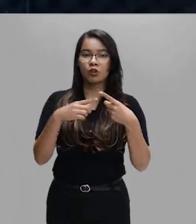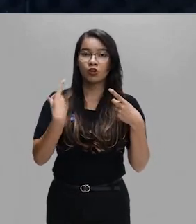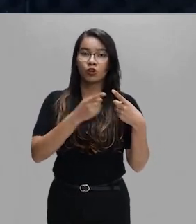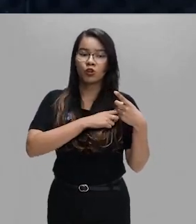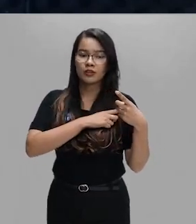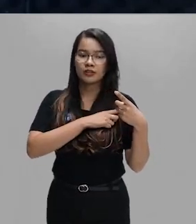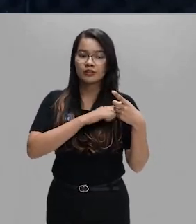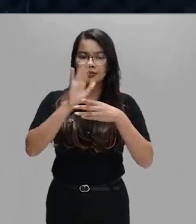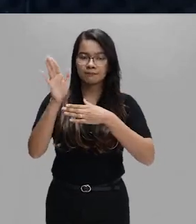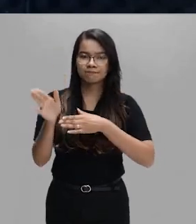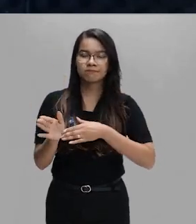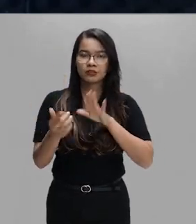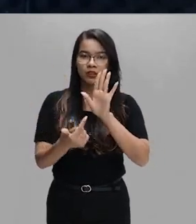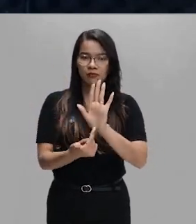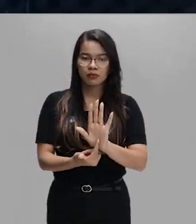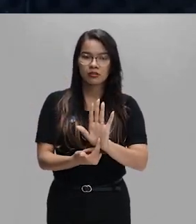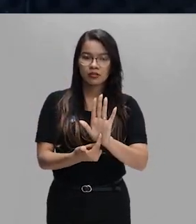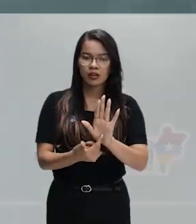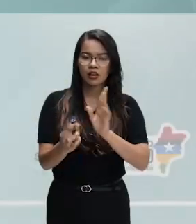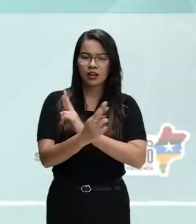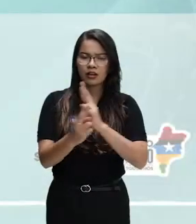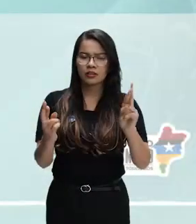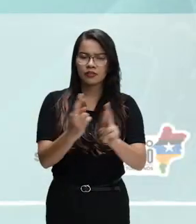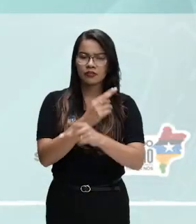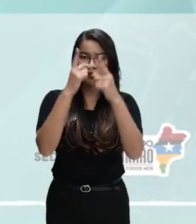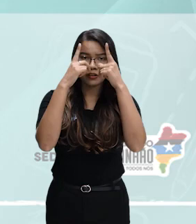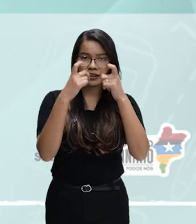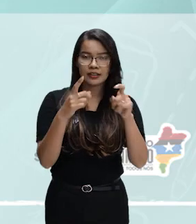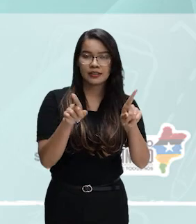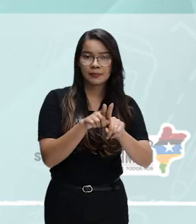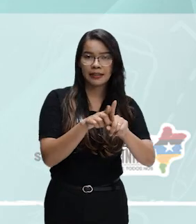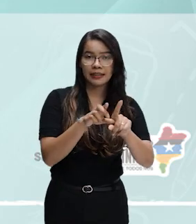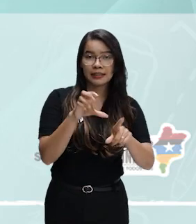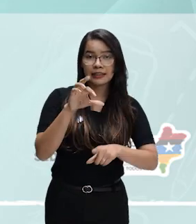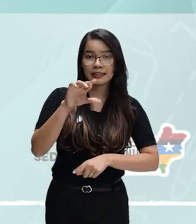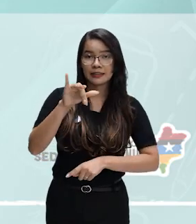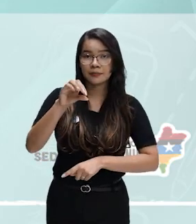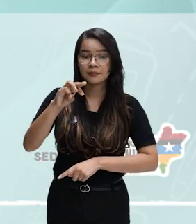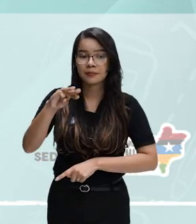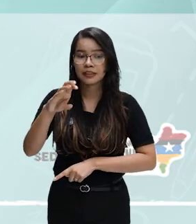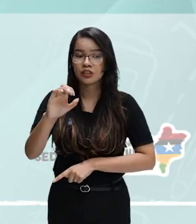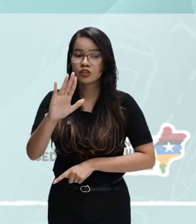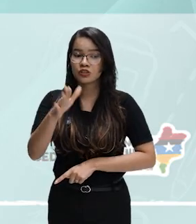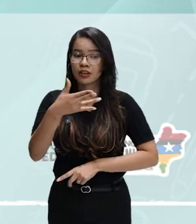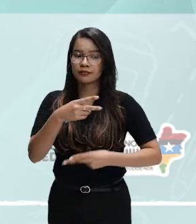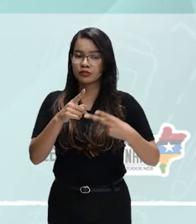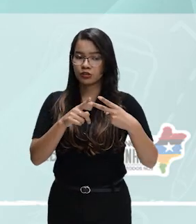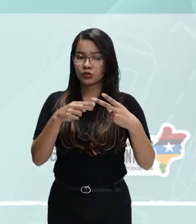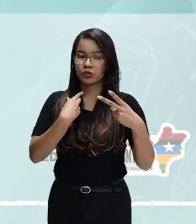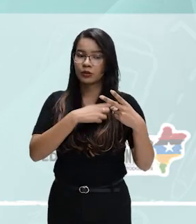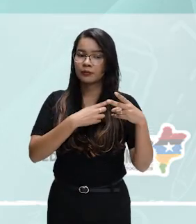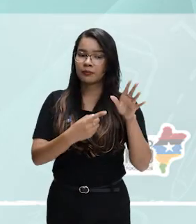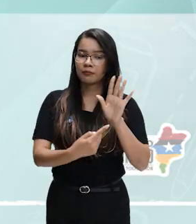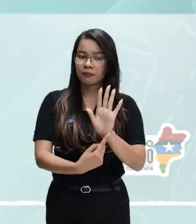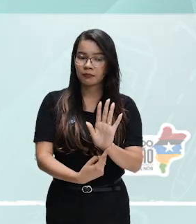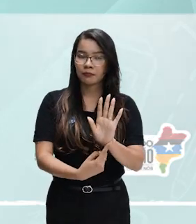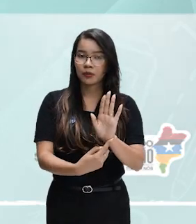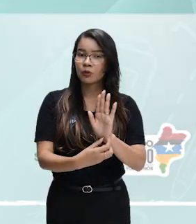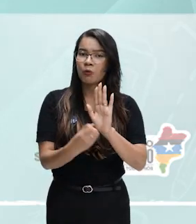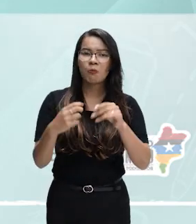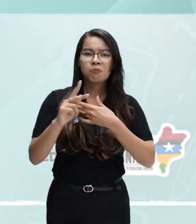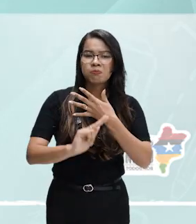vai estabelecer a relação entre violência e criminalidade. No segundo, vamos apresentar as causas do aumento